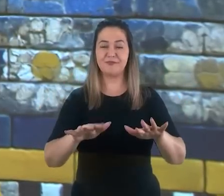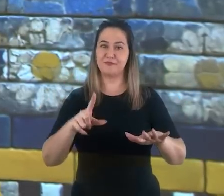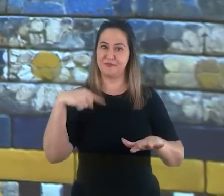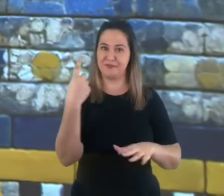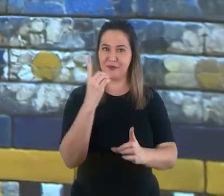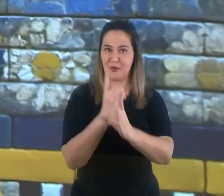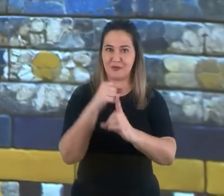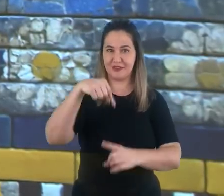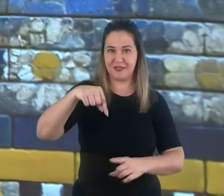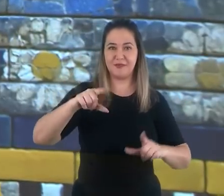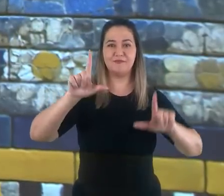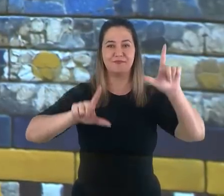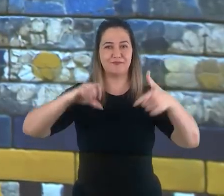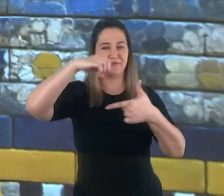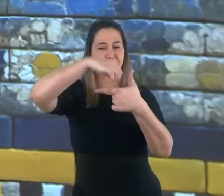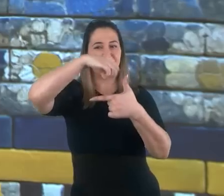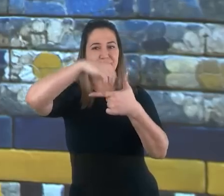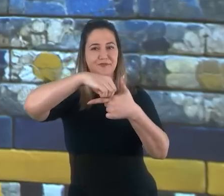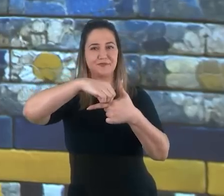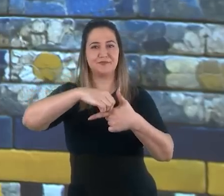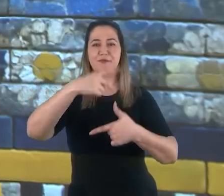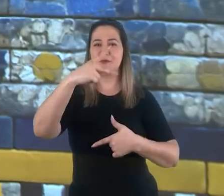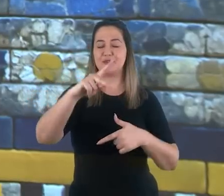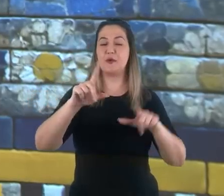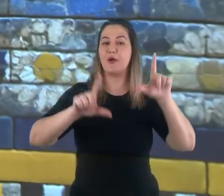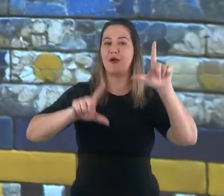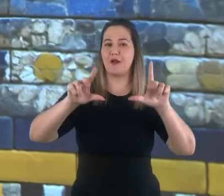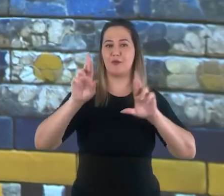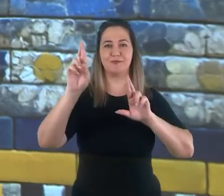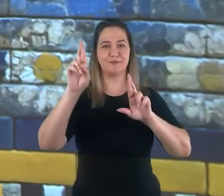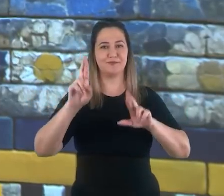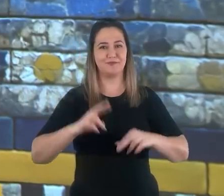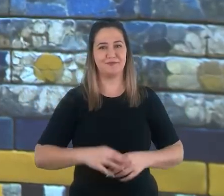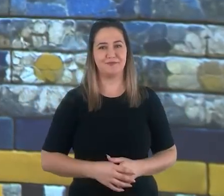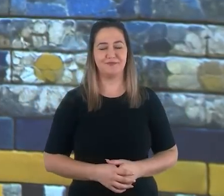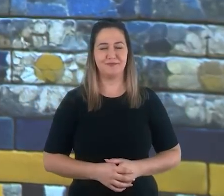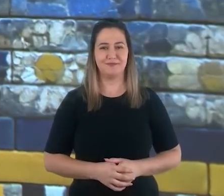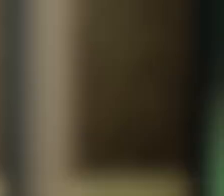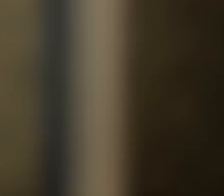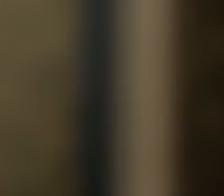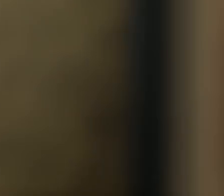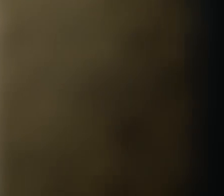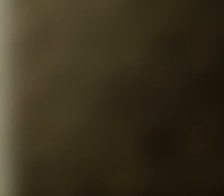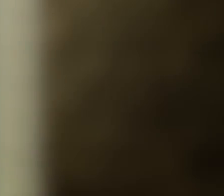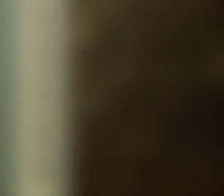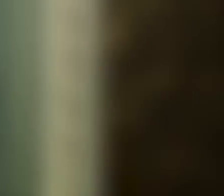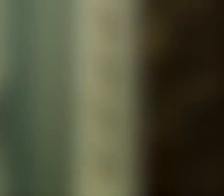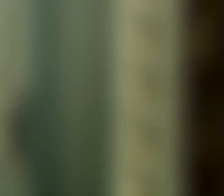na TV Novo Tempo, o seu canal da esperança. Um abraço e até lá!